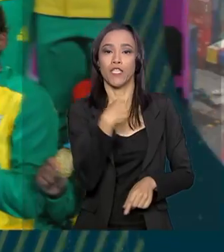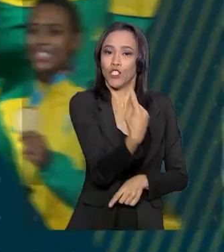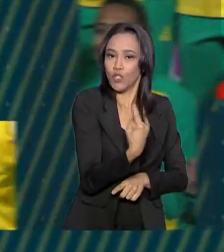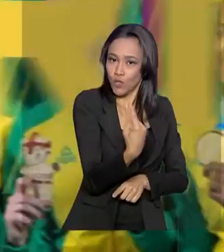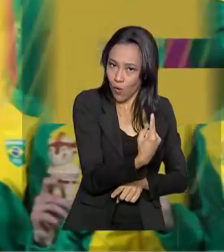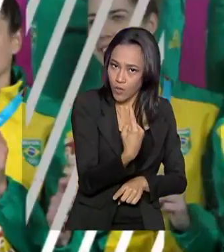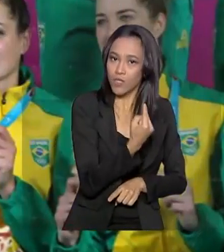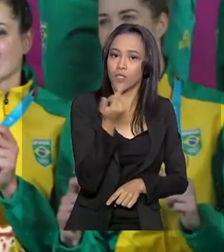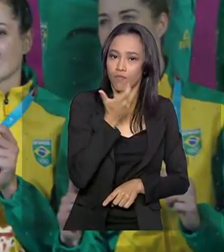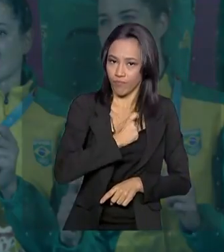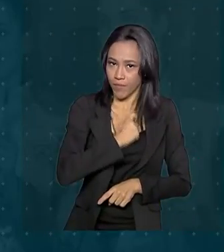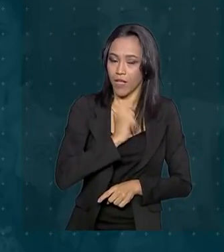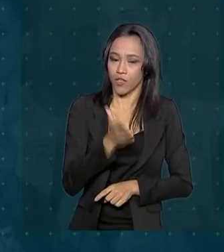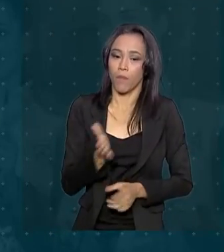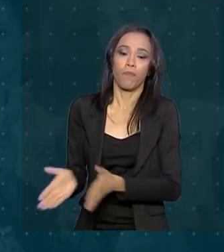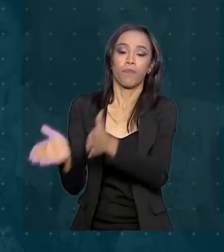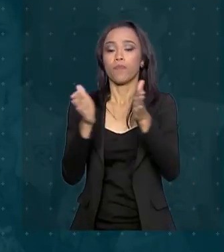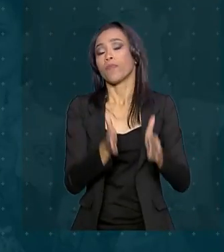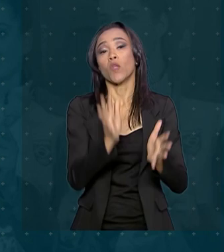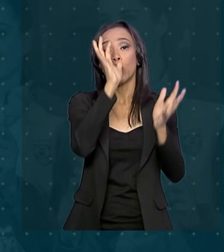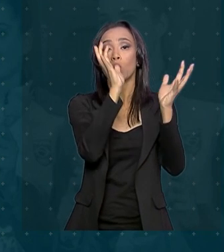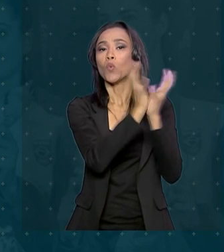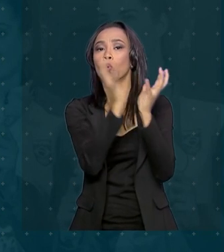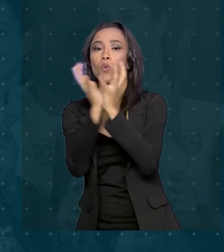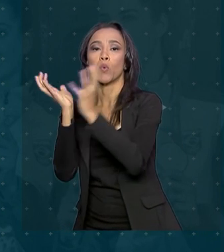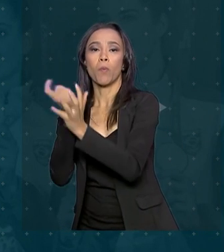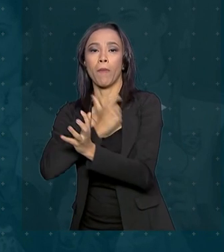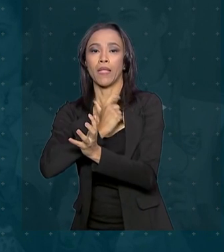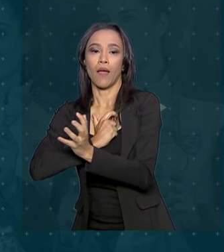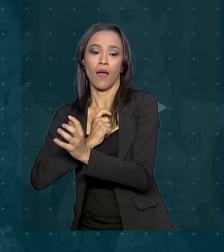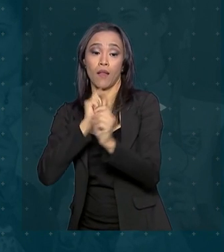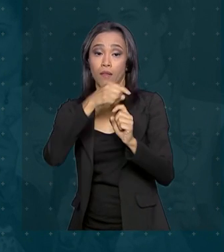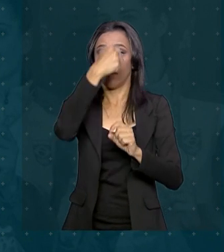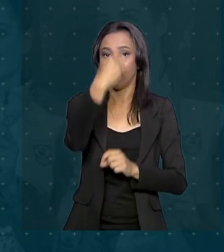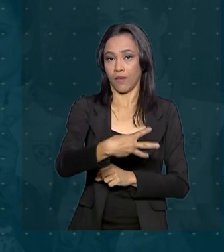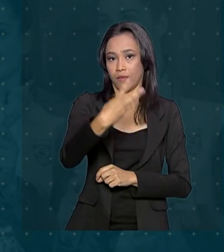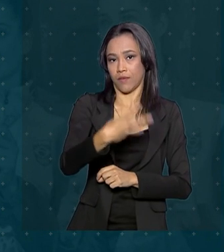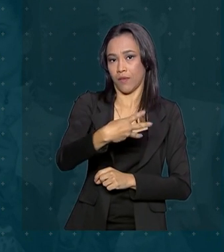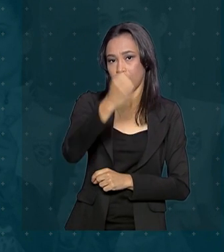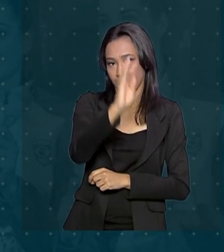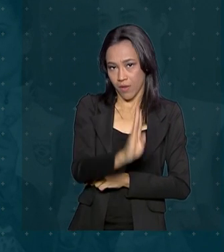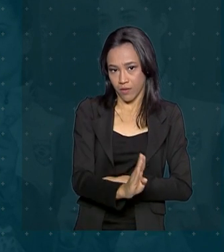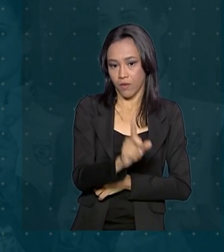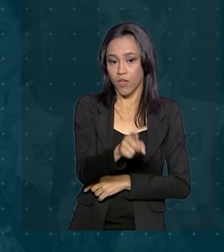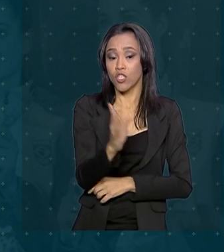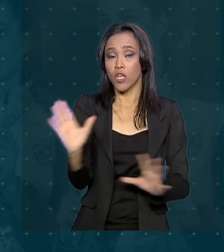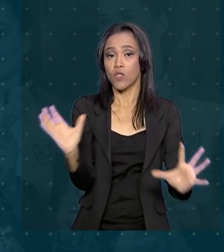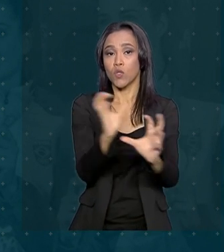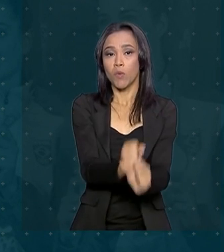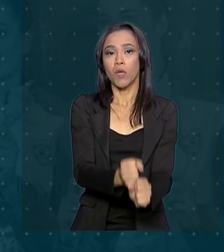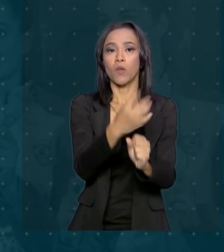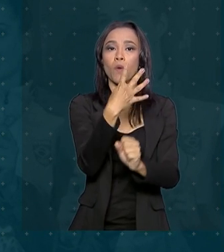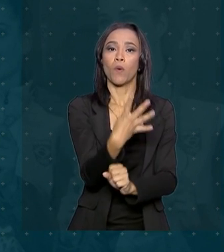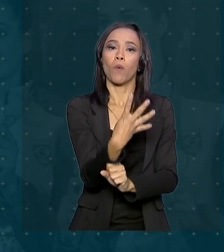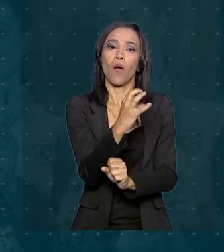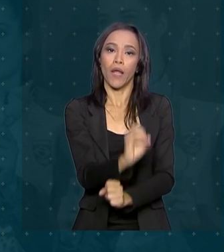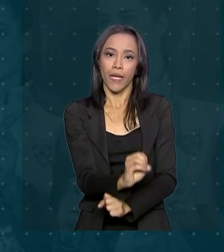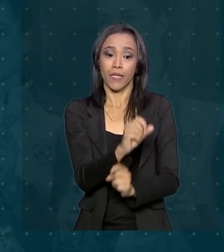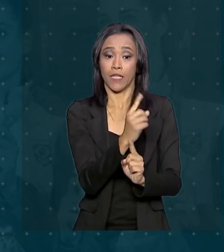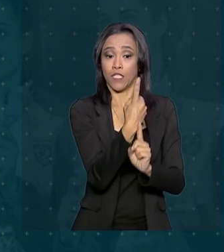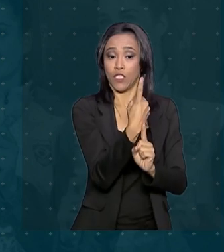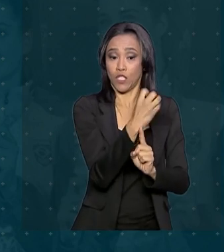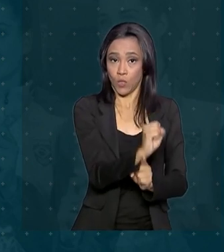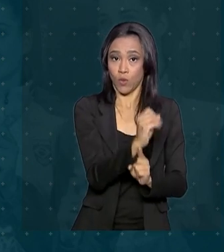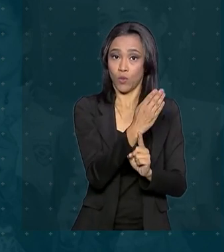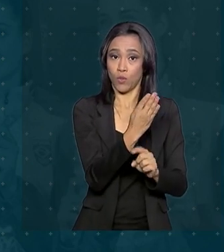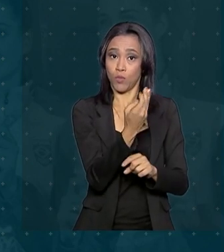no quadro de medalhas o brasil continua na terceira colocação até agora são 40 medalhas no total 18